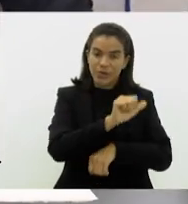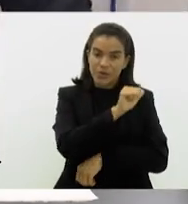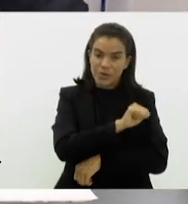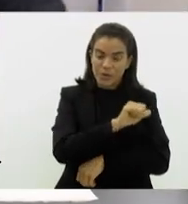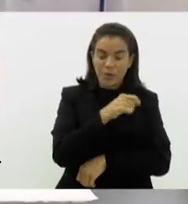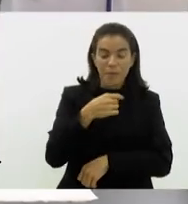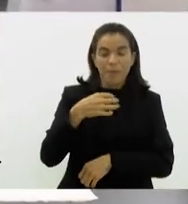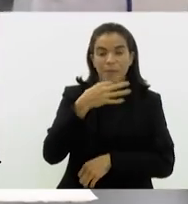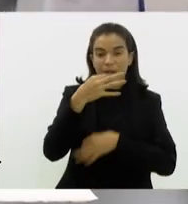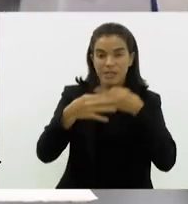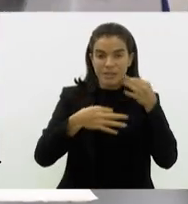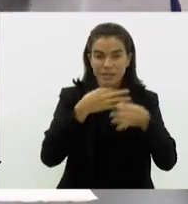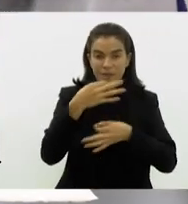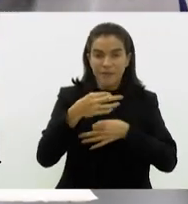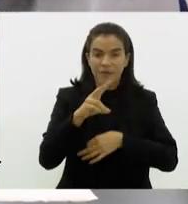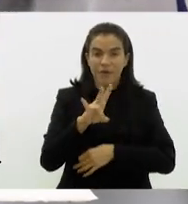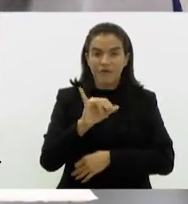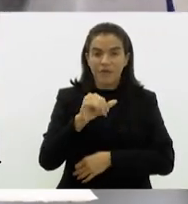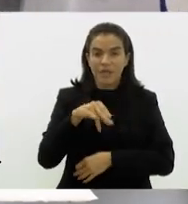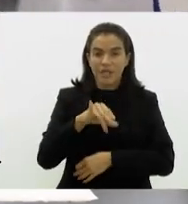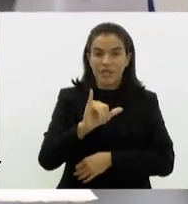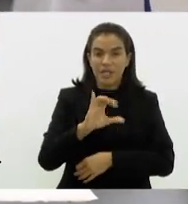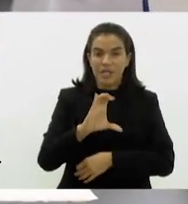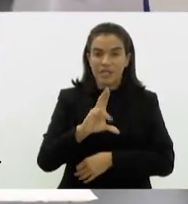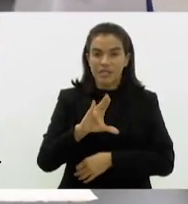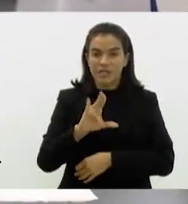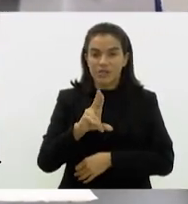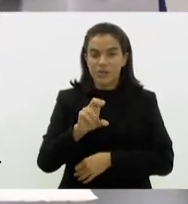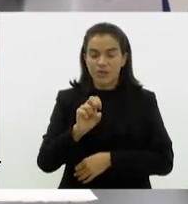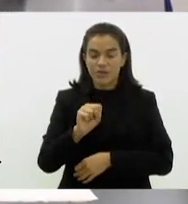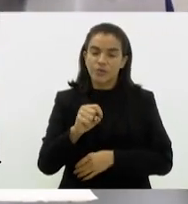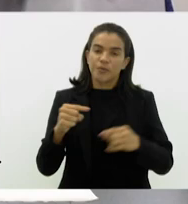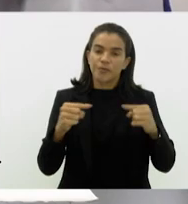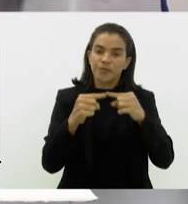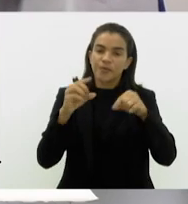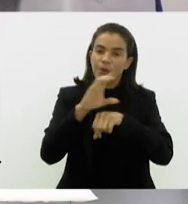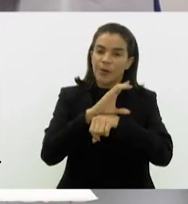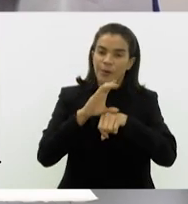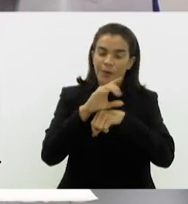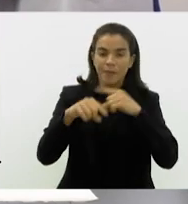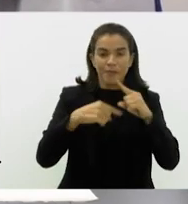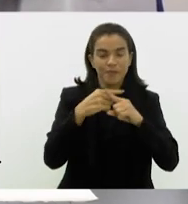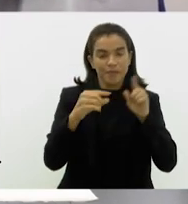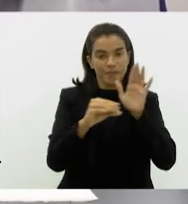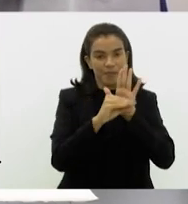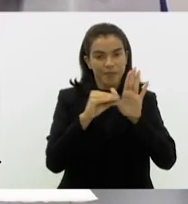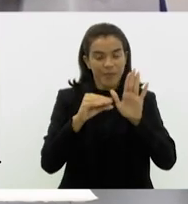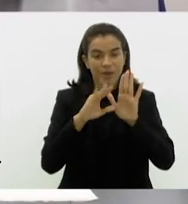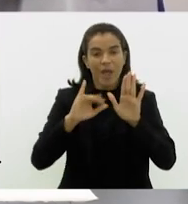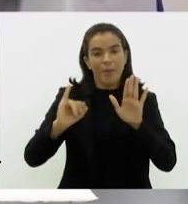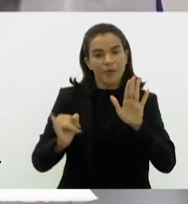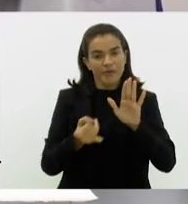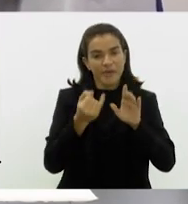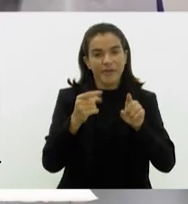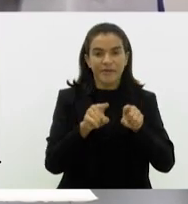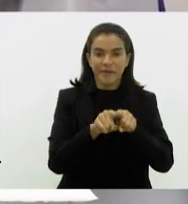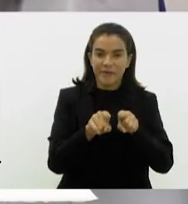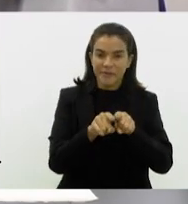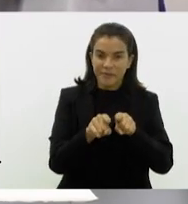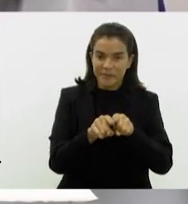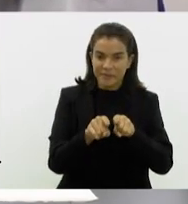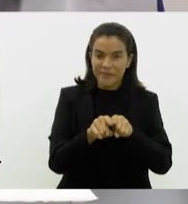Para aparecer, deputado Vinícius Cozzolino. Senhor presidente, parecer pela constitucionalidade com emendas e já aproveitando